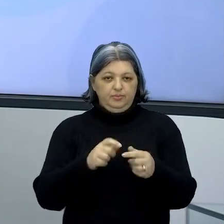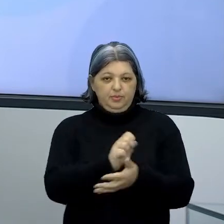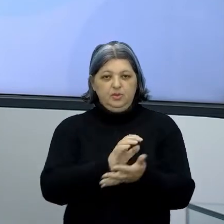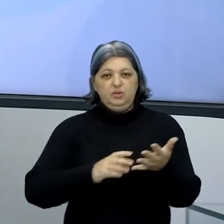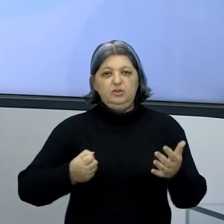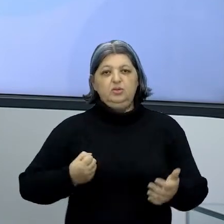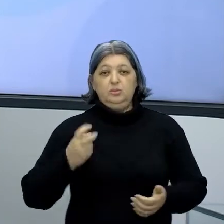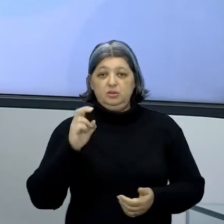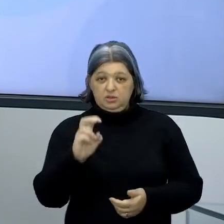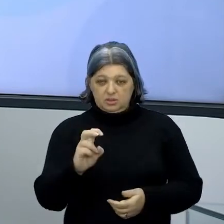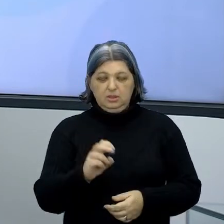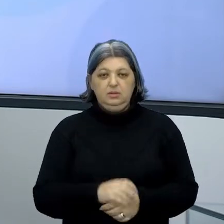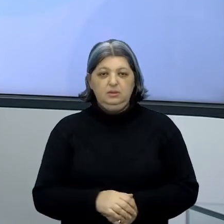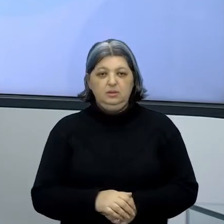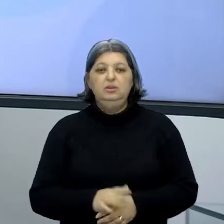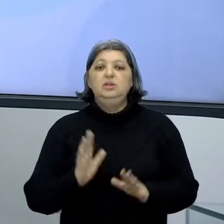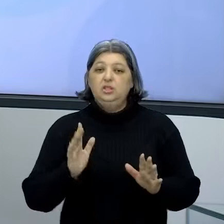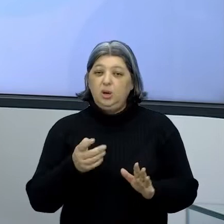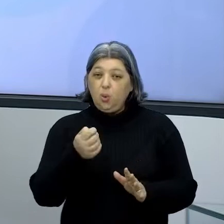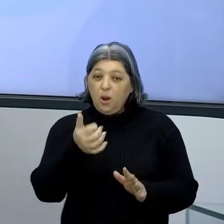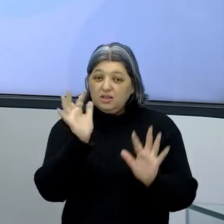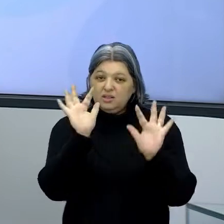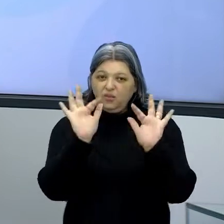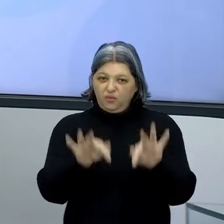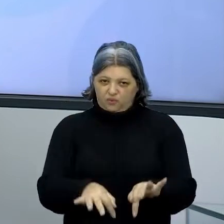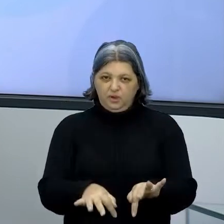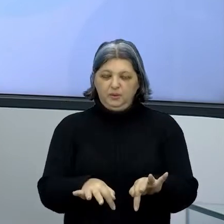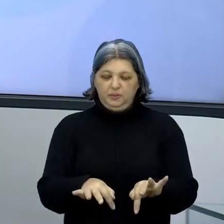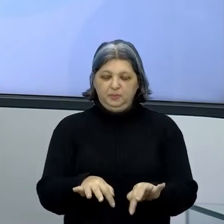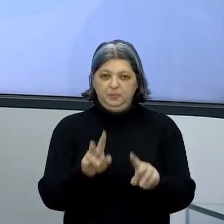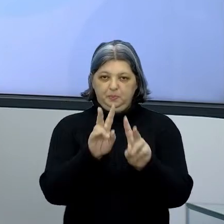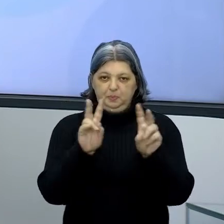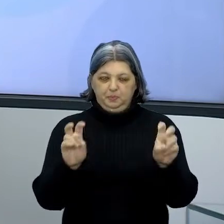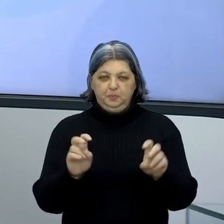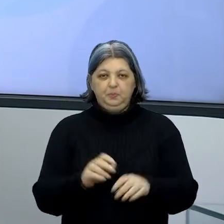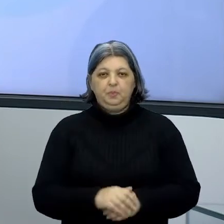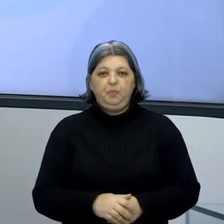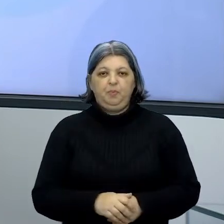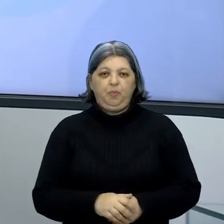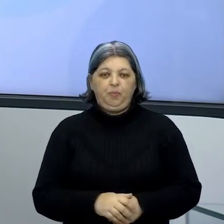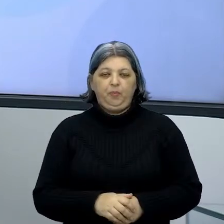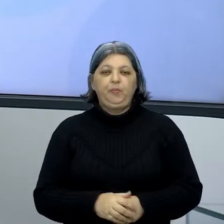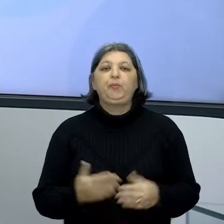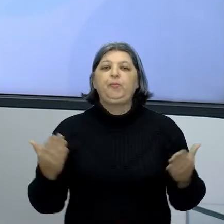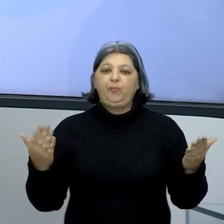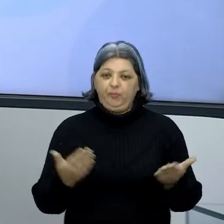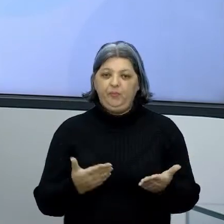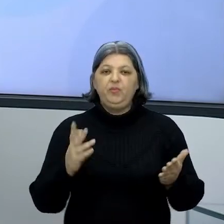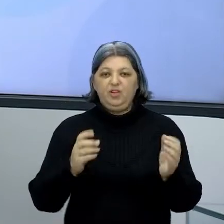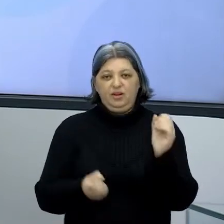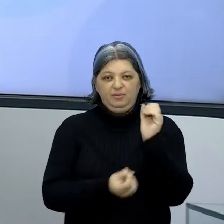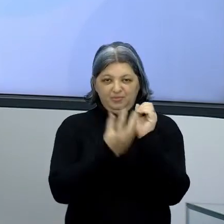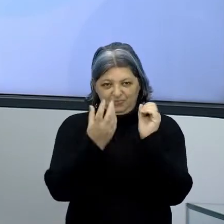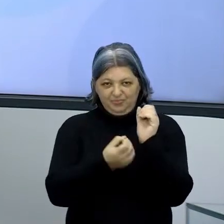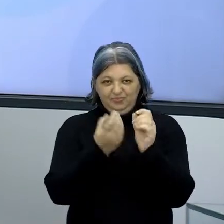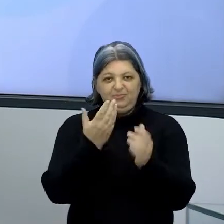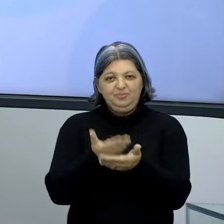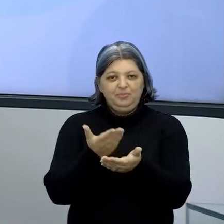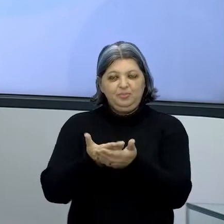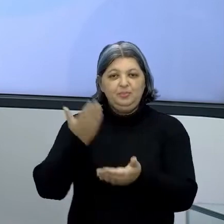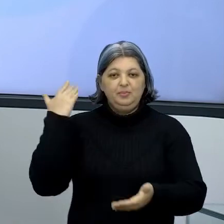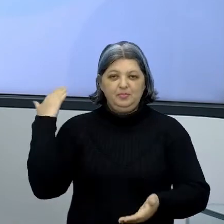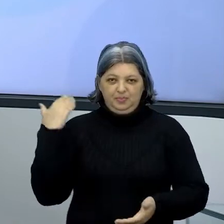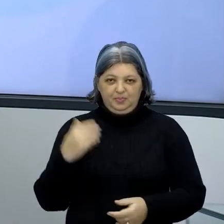5, nós estamos caminhando aí para o fim desse aprofundamento. Hoje, como eu já dei um spoiler na aula passada, eu troco